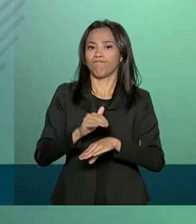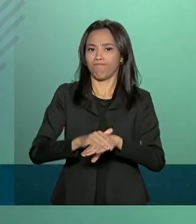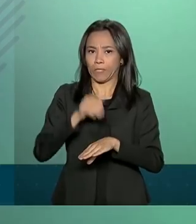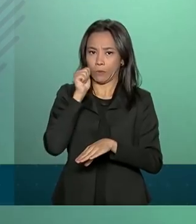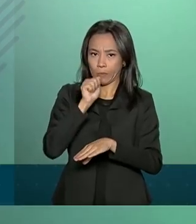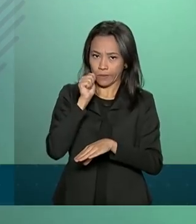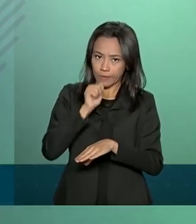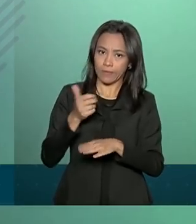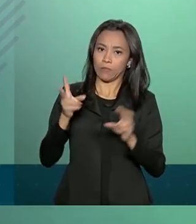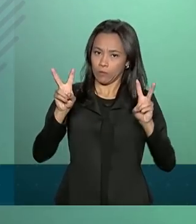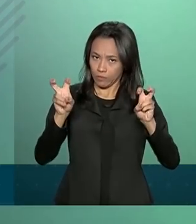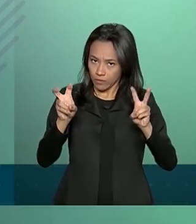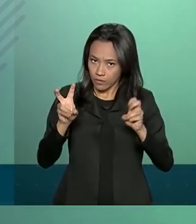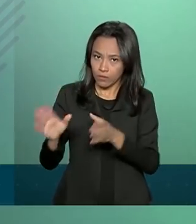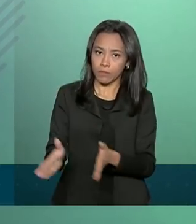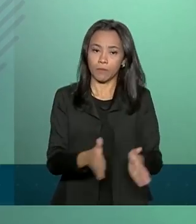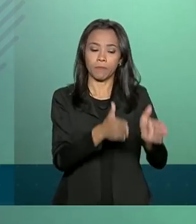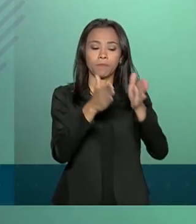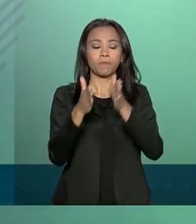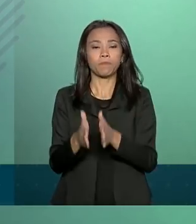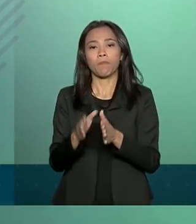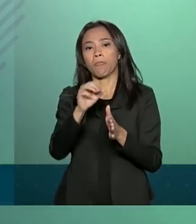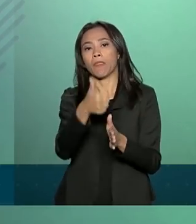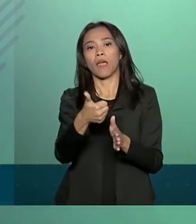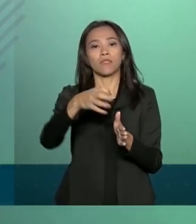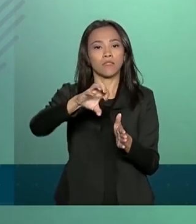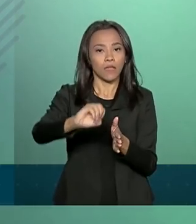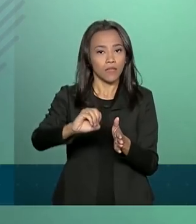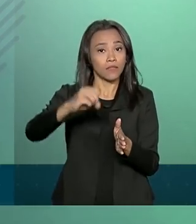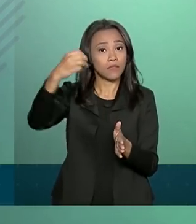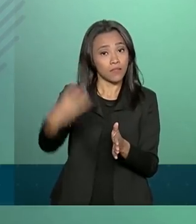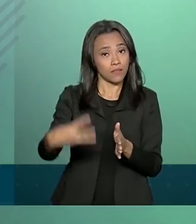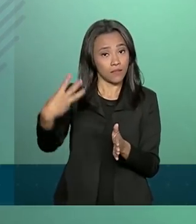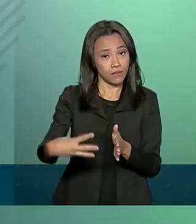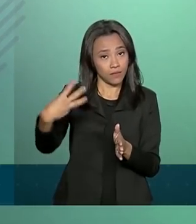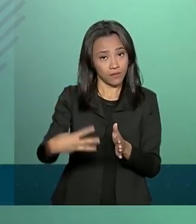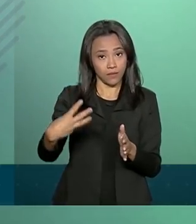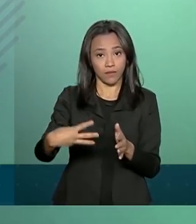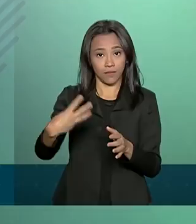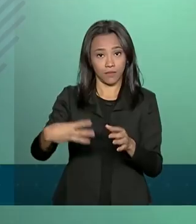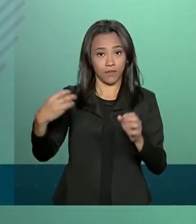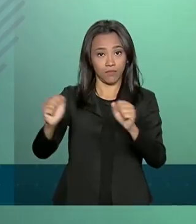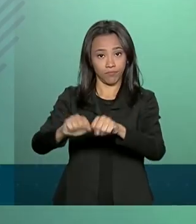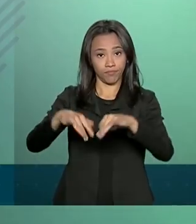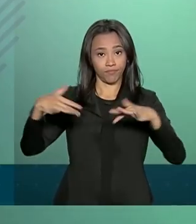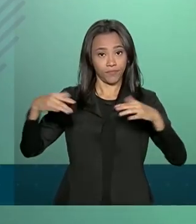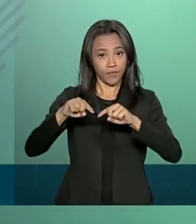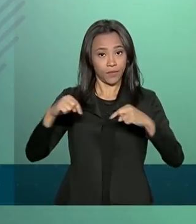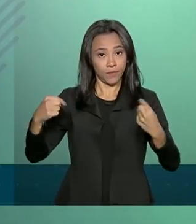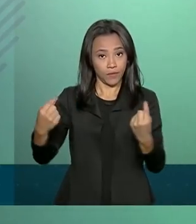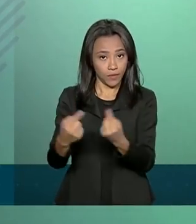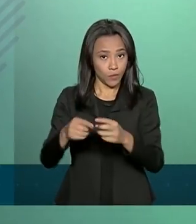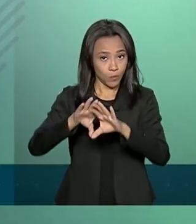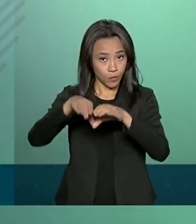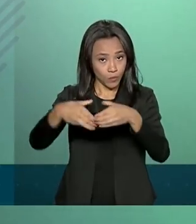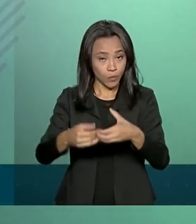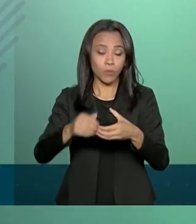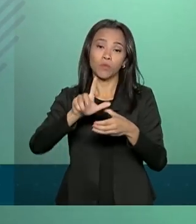às 10 horas a terceira sessão plenária da cúpula de líderes do g20